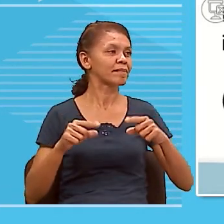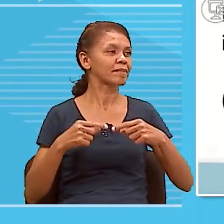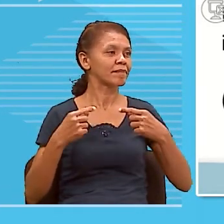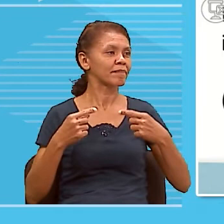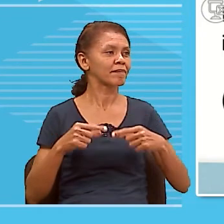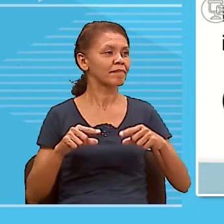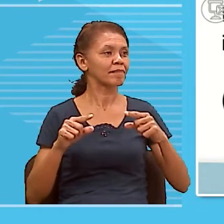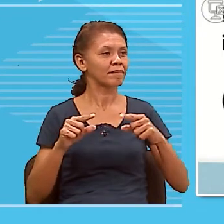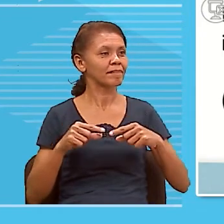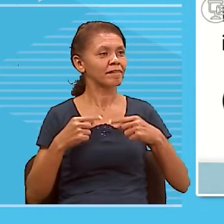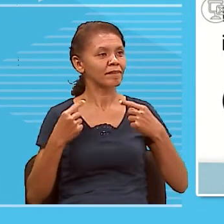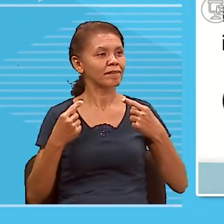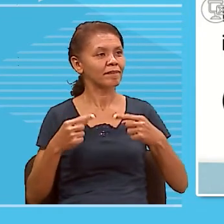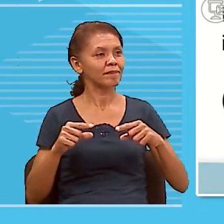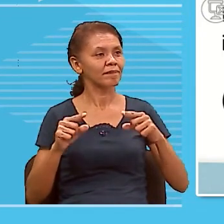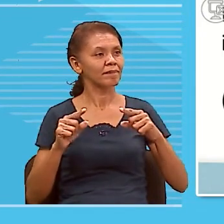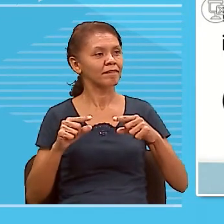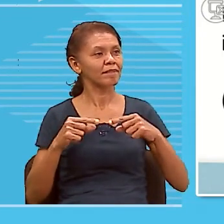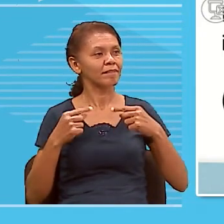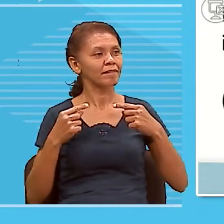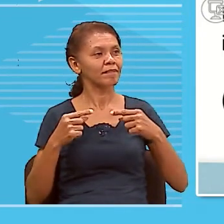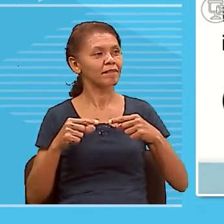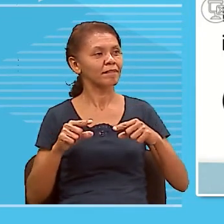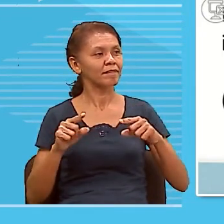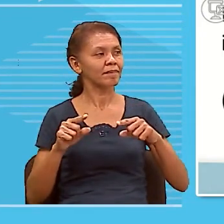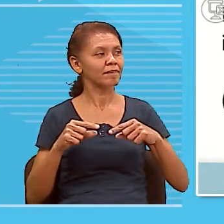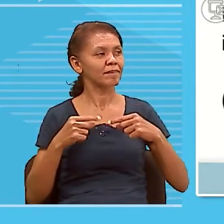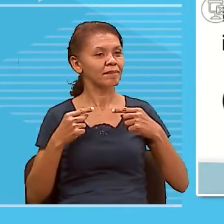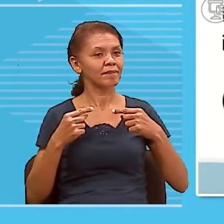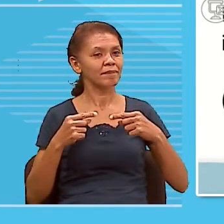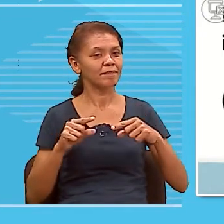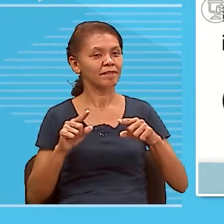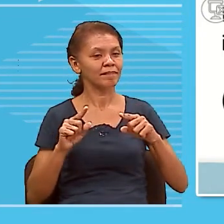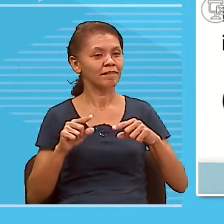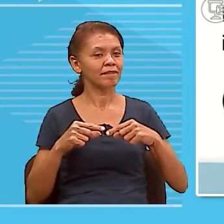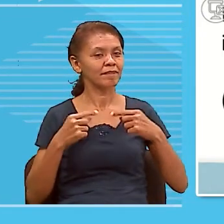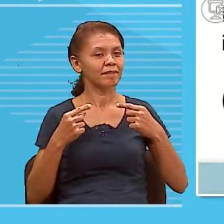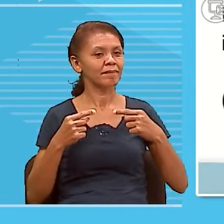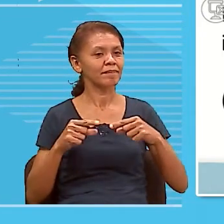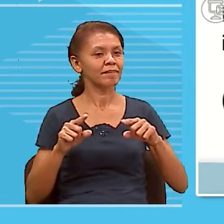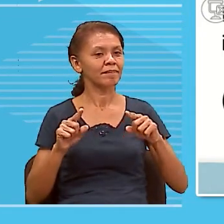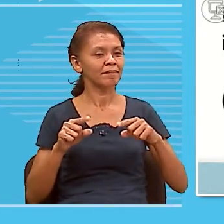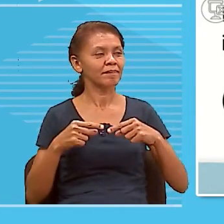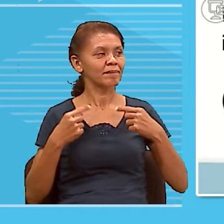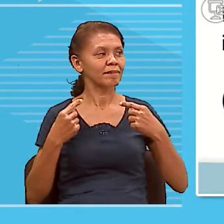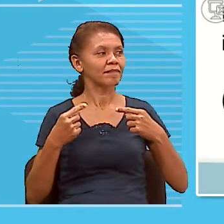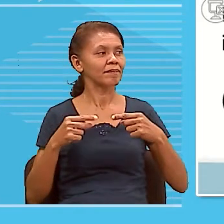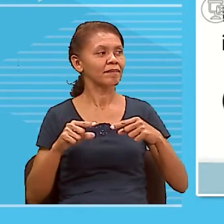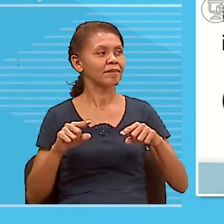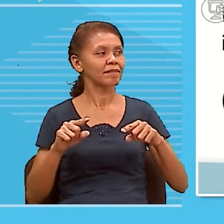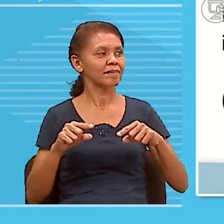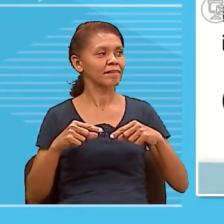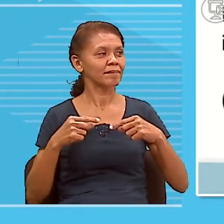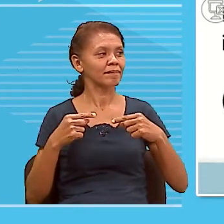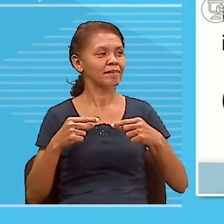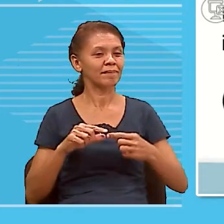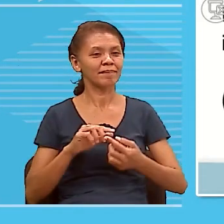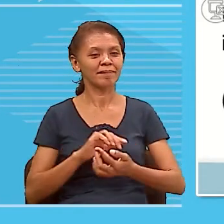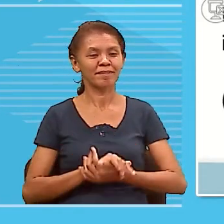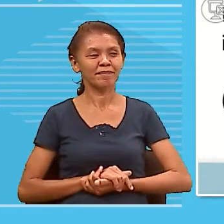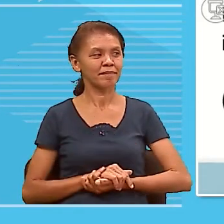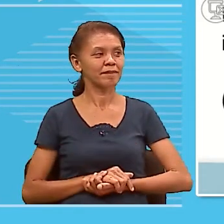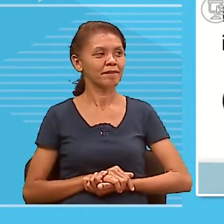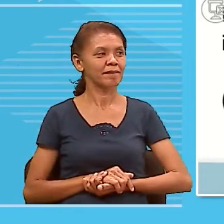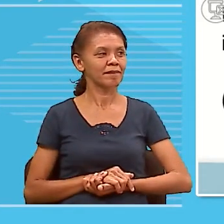tem um copo de veneno quem bebeu morreu o culpado não fui eu